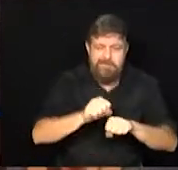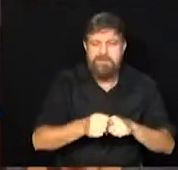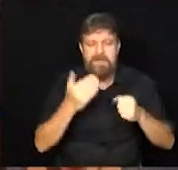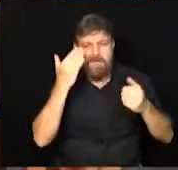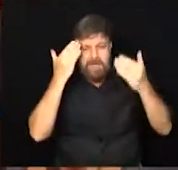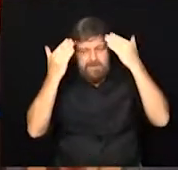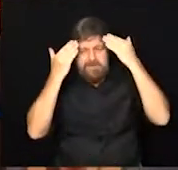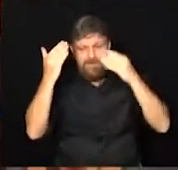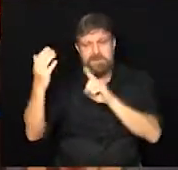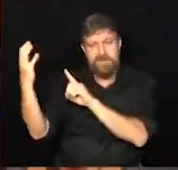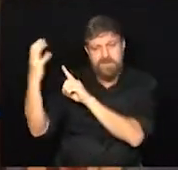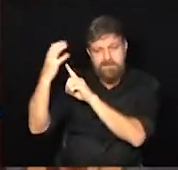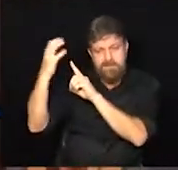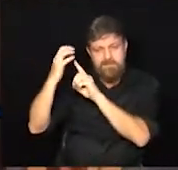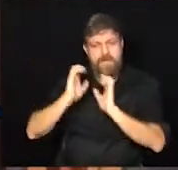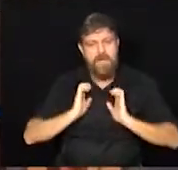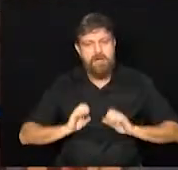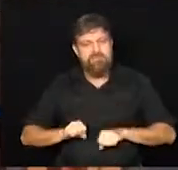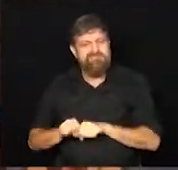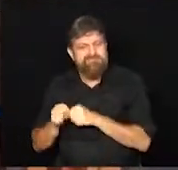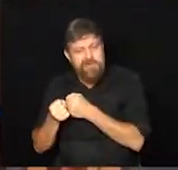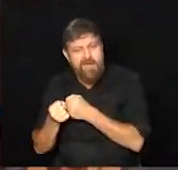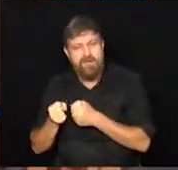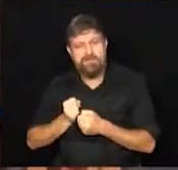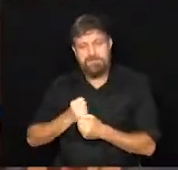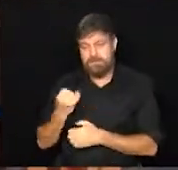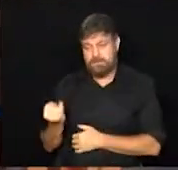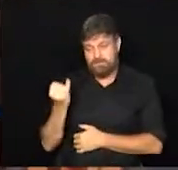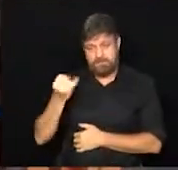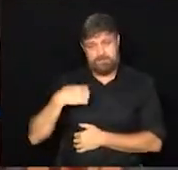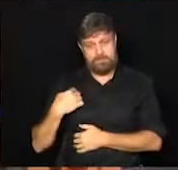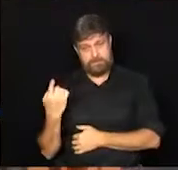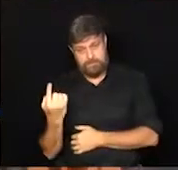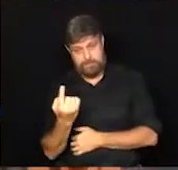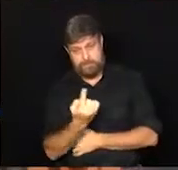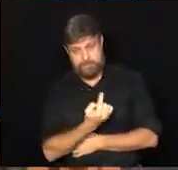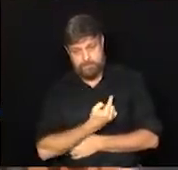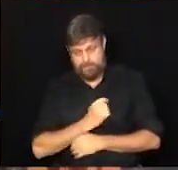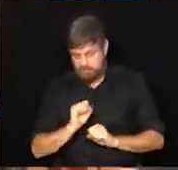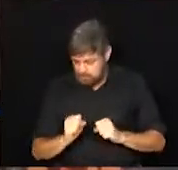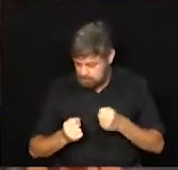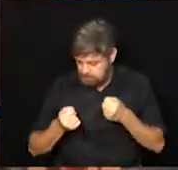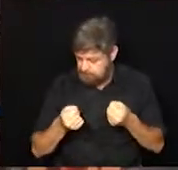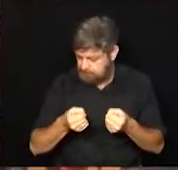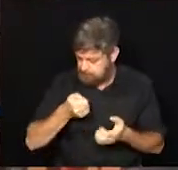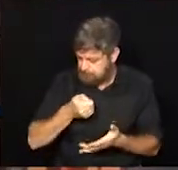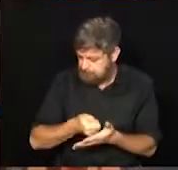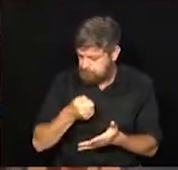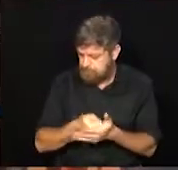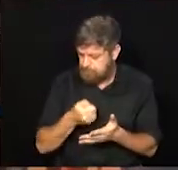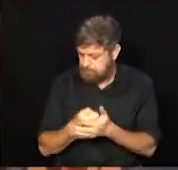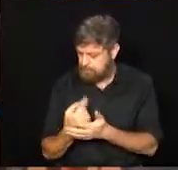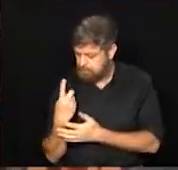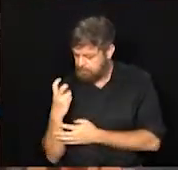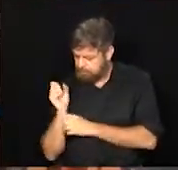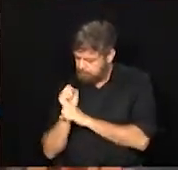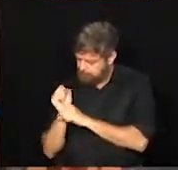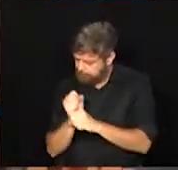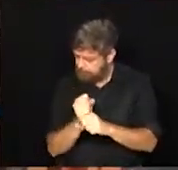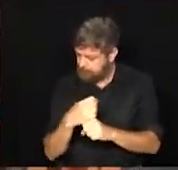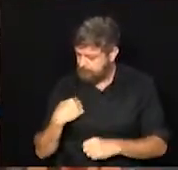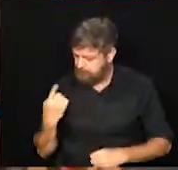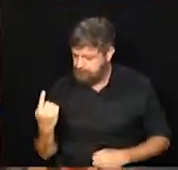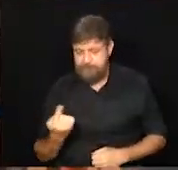moral, enfim. Isso é muito importante para nós, por isso que a gente reafirma que 15 anos, nesses 15 anos, a gente